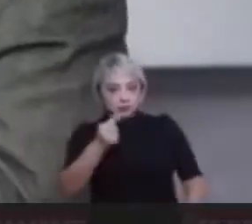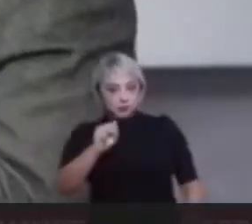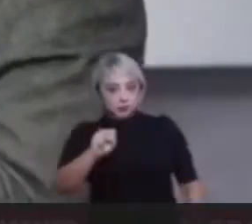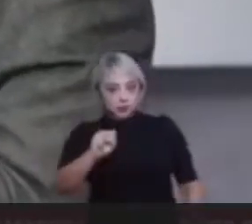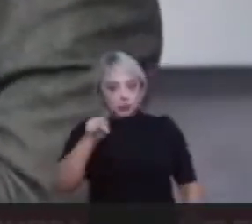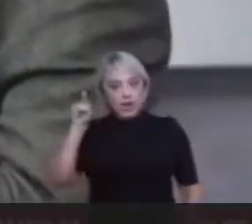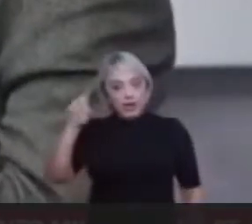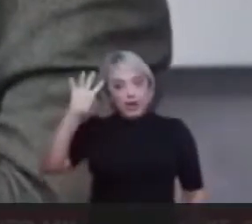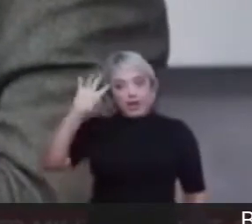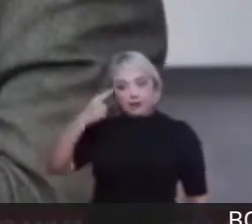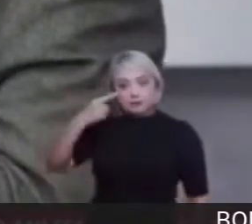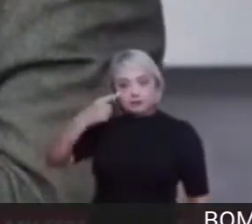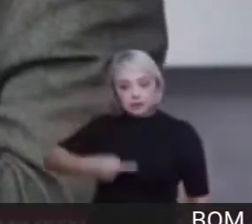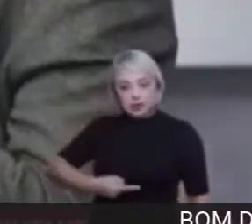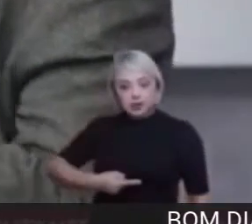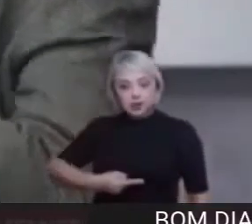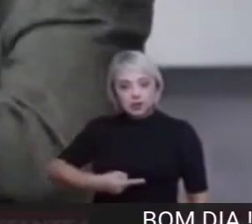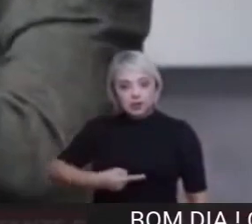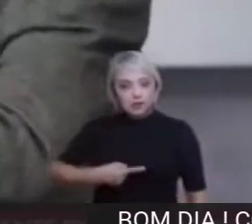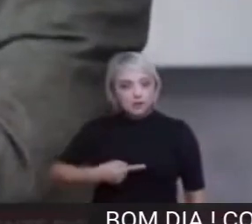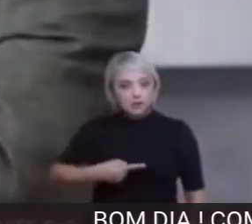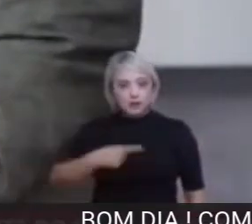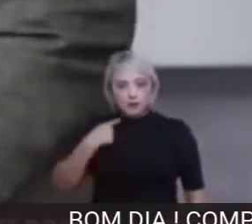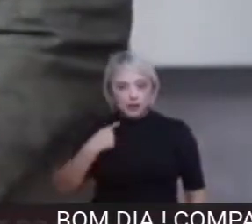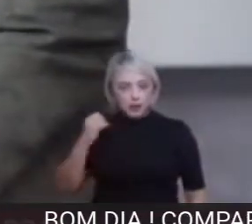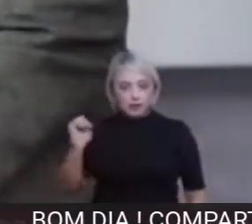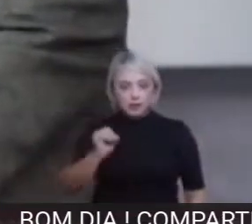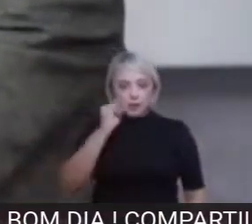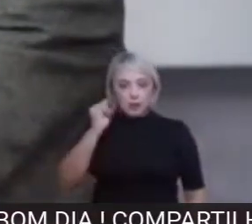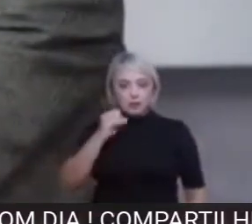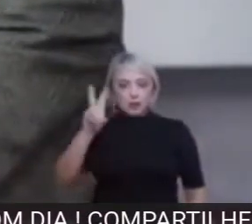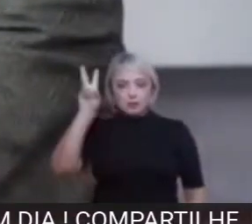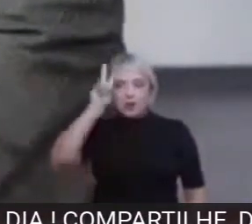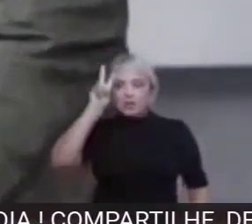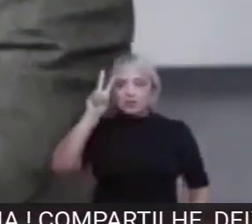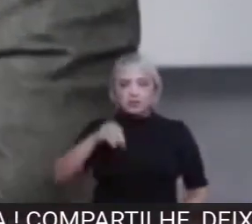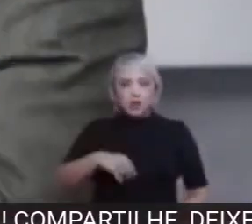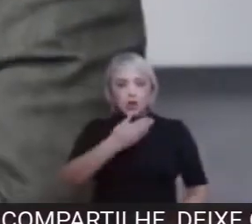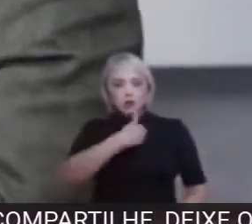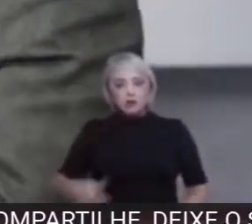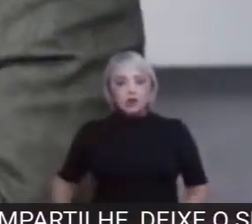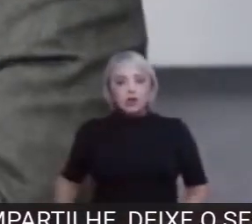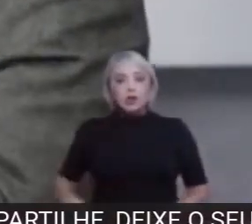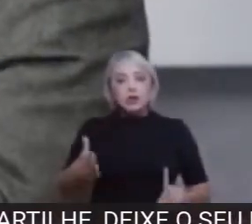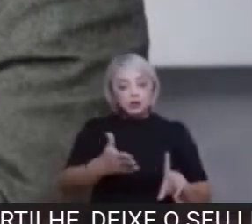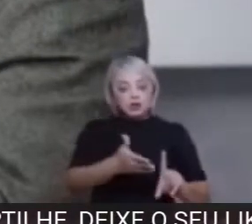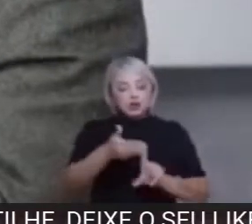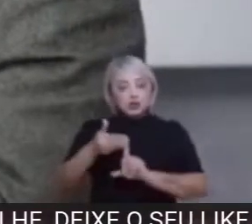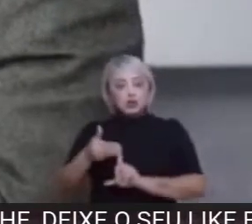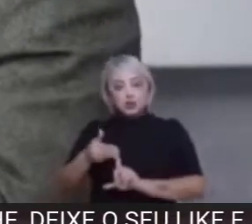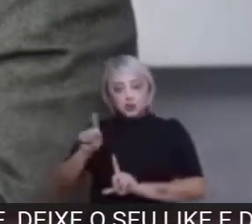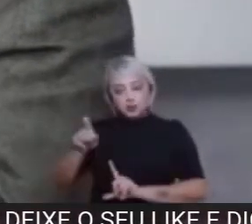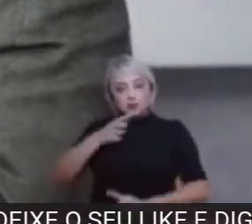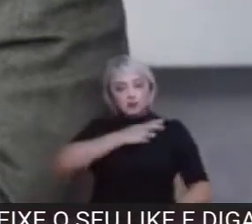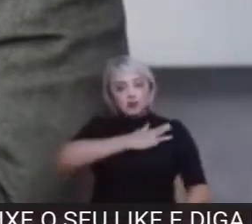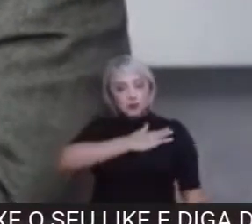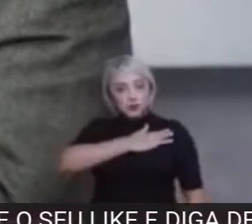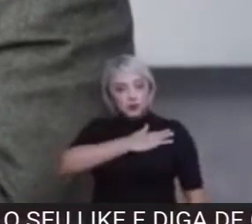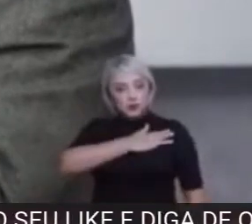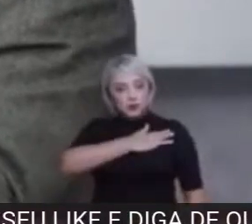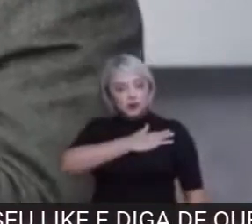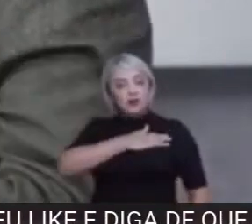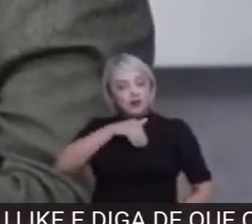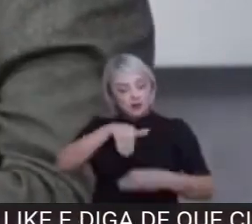que foi crucial para a história do Brasil, porque tirou o senhor da campanha presidencial de 2018, aquela decisão.